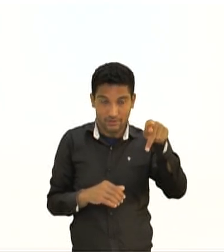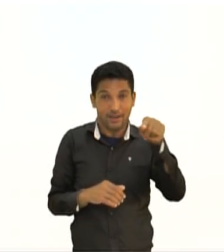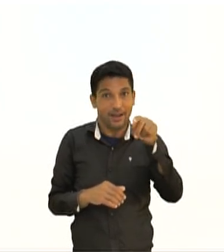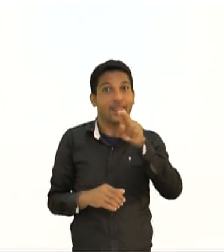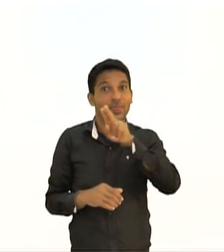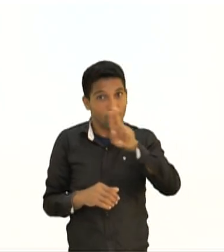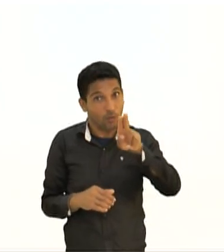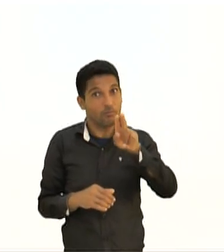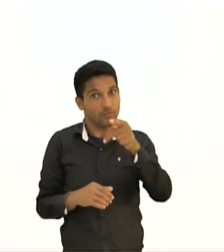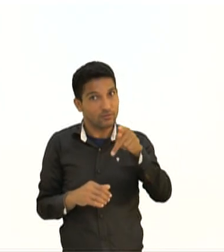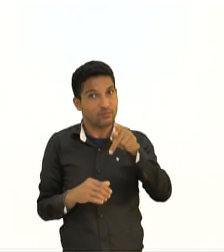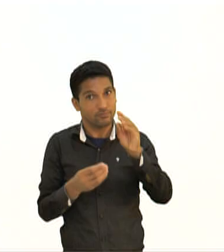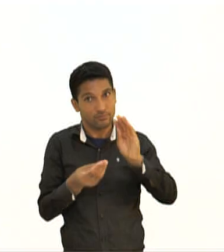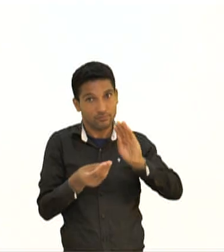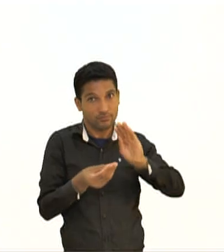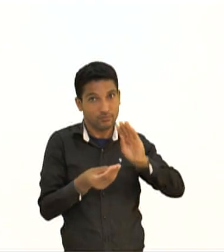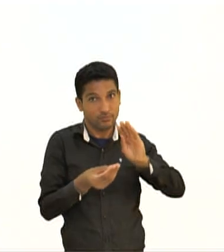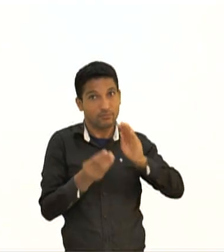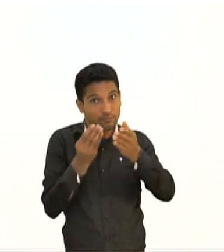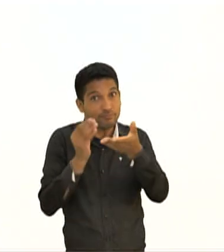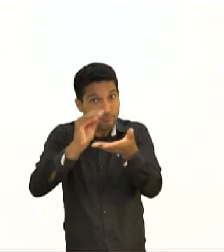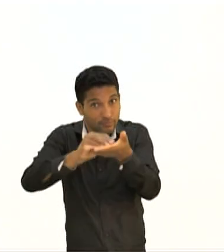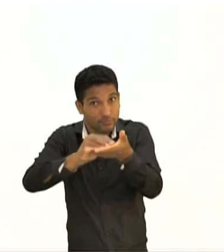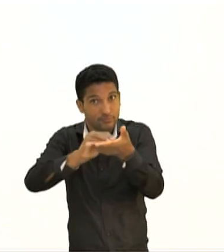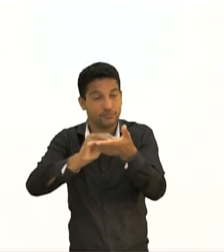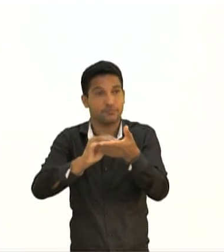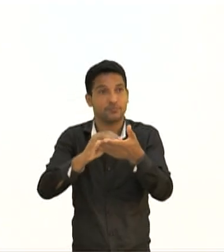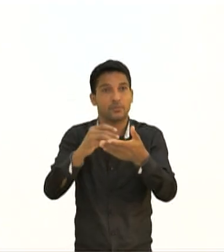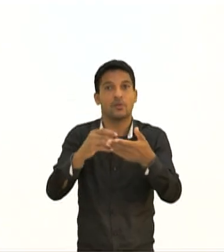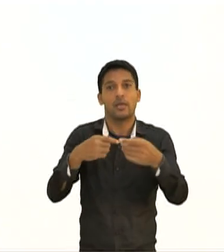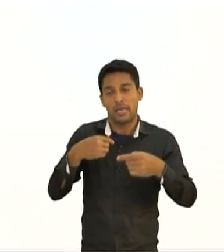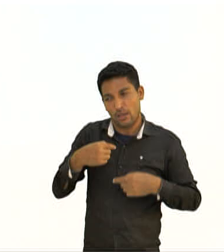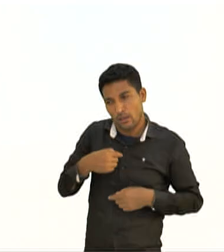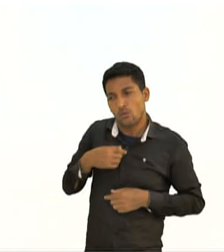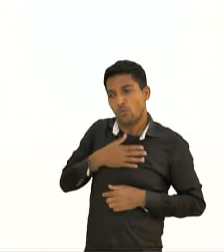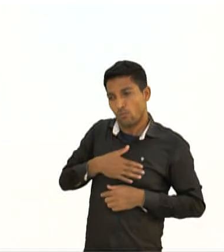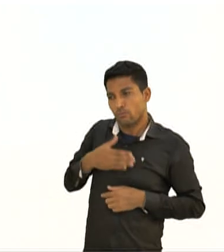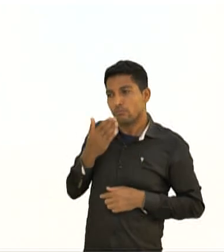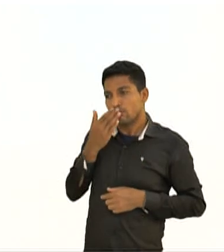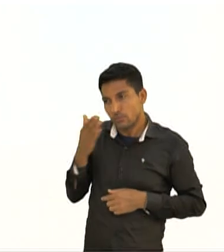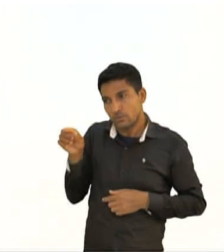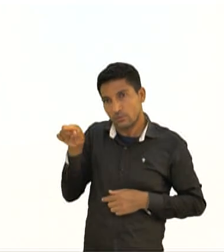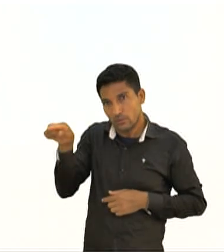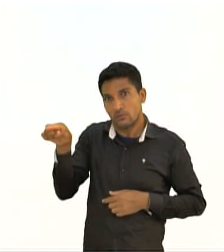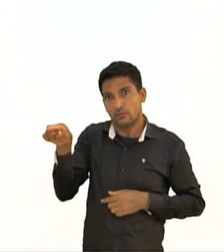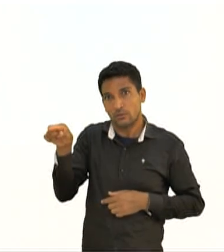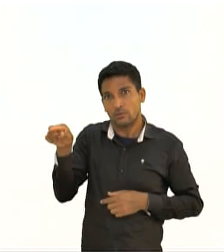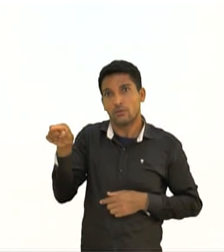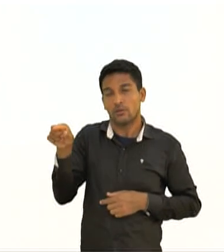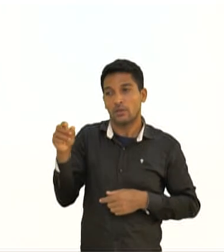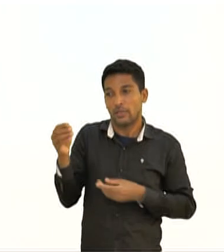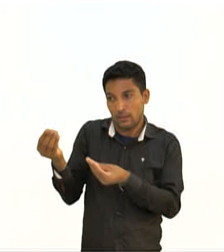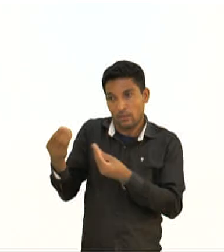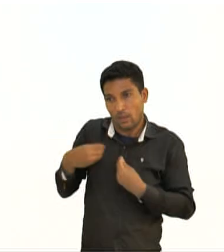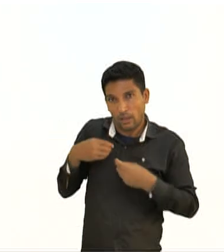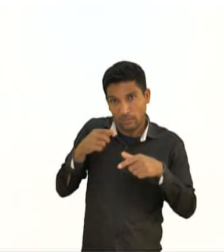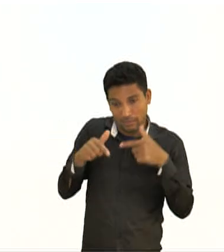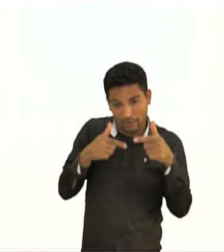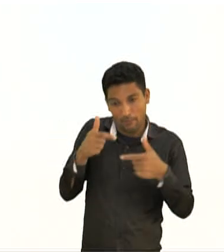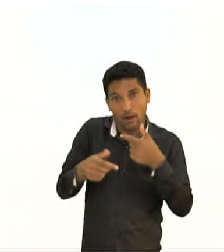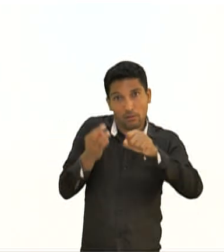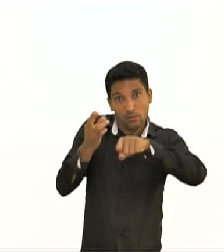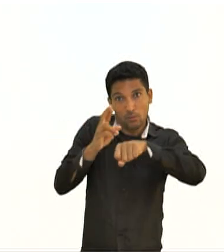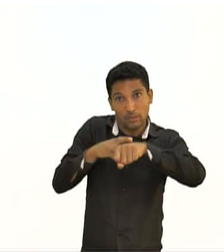de solicitar um trabalho de recuperação referente ao terceiro trimestre. Né? Ficou algo bem sintetizado aqui. Estive sem